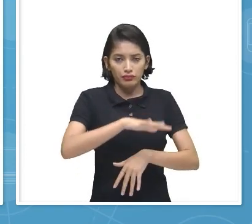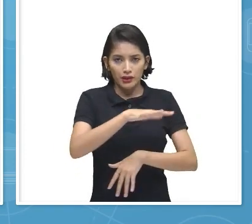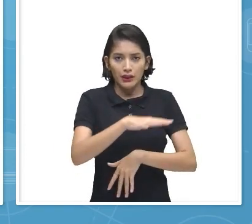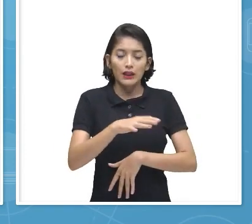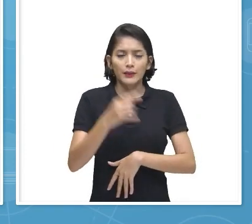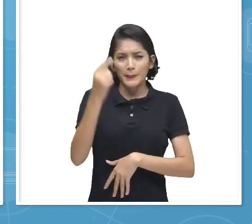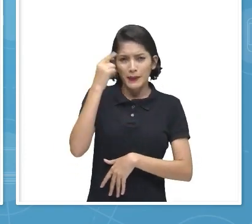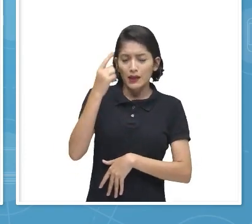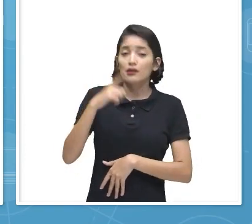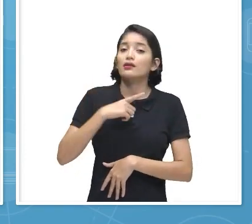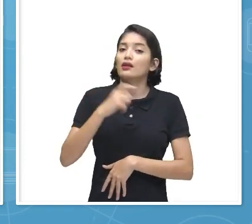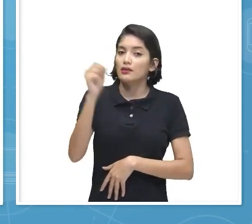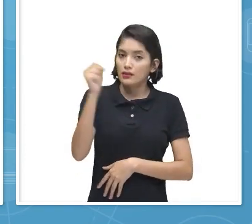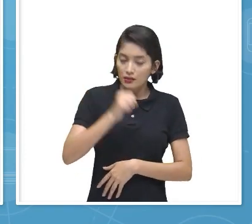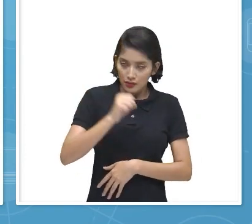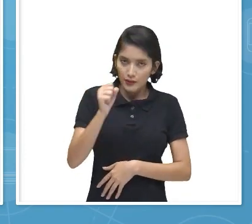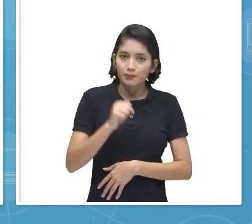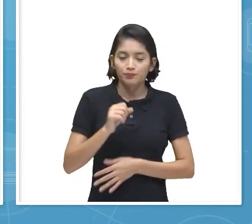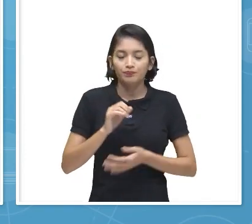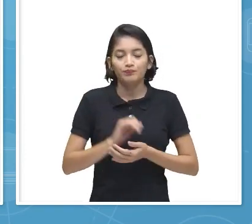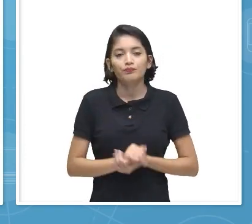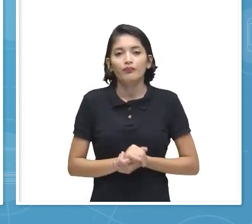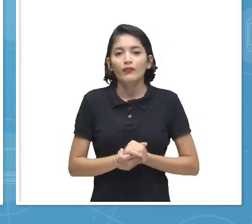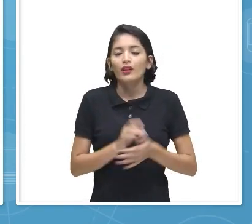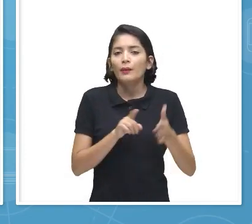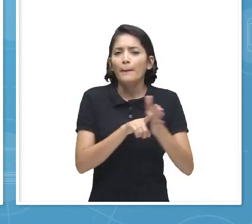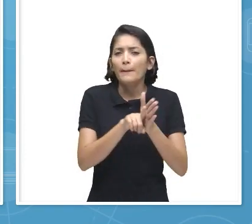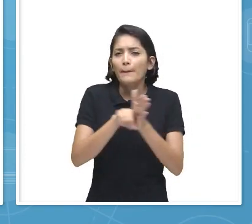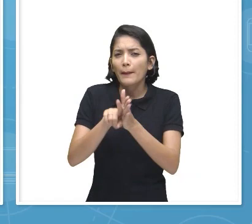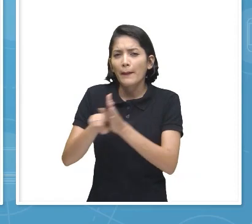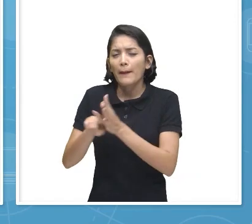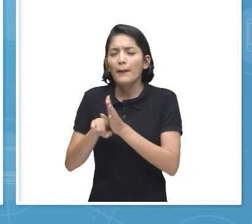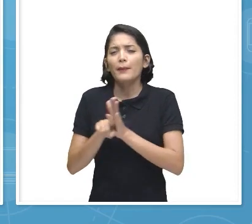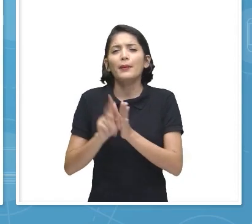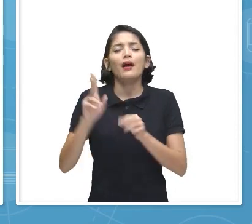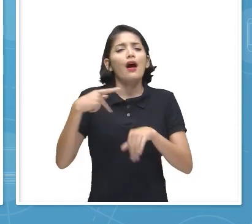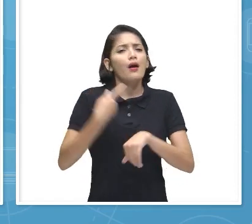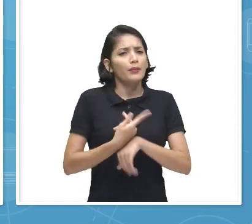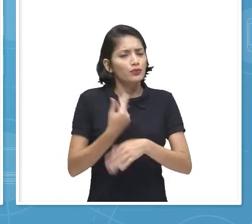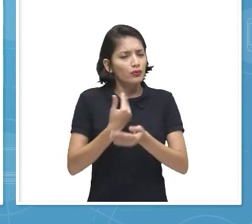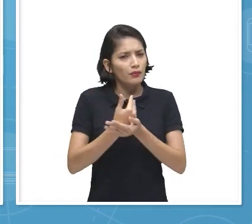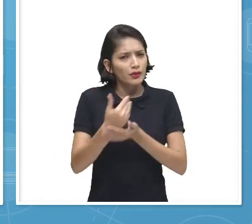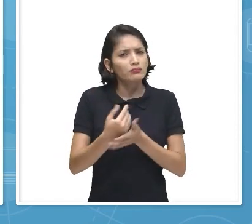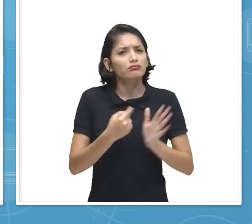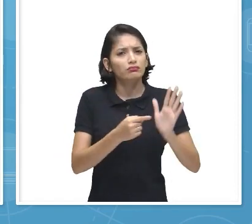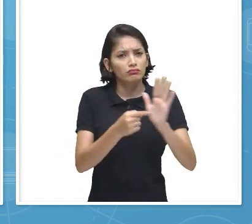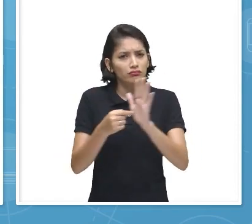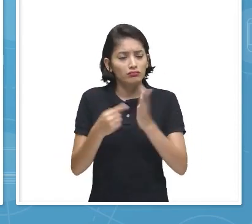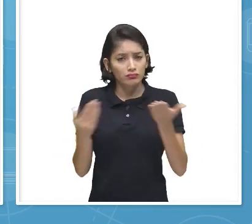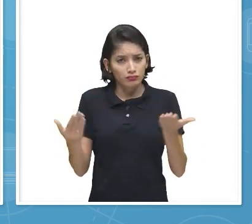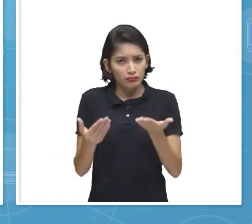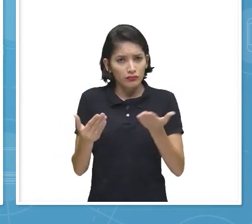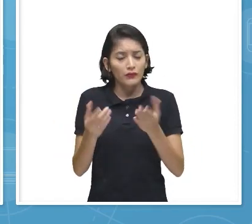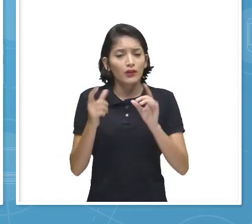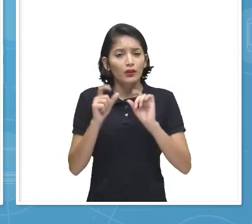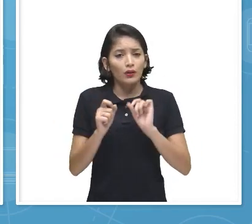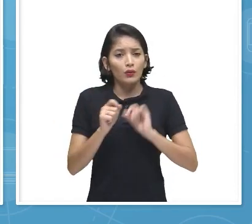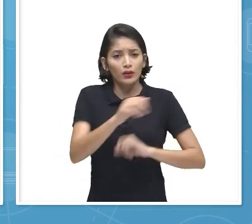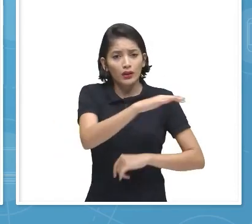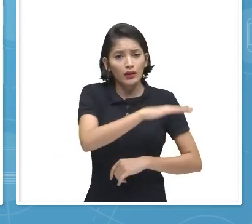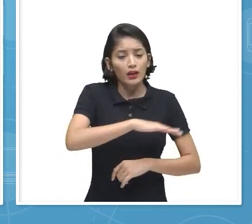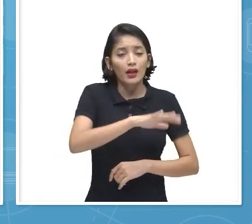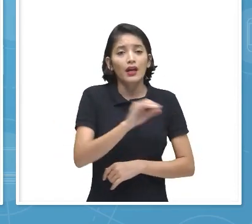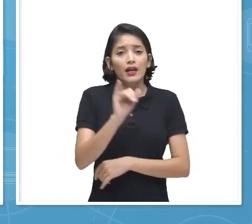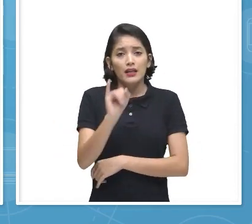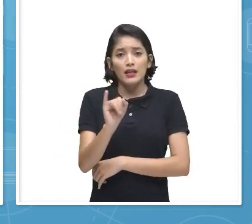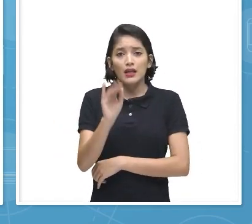que não existe, já existe sim, já está sendo pesquisado, daqui a pouquinho já vai começar a aparecer no nosso PIB, porque quem faz isso é a parte do IBGE, que ele